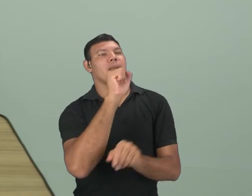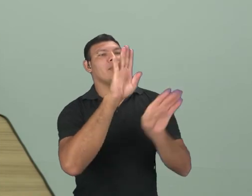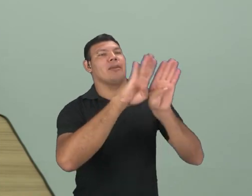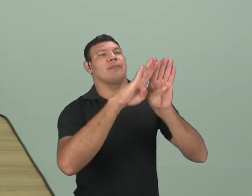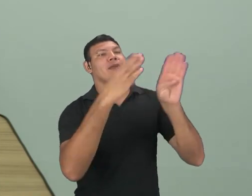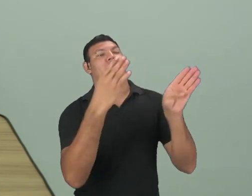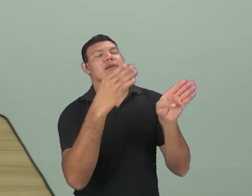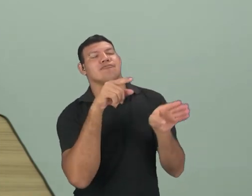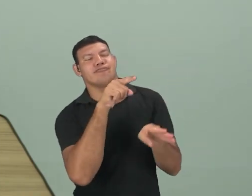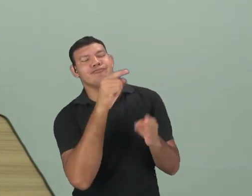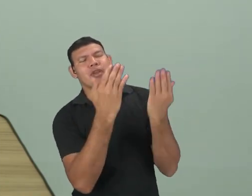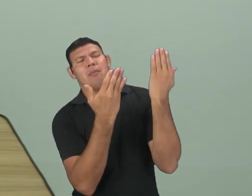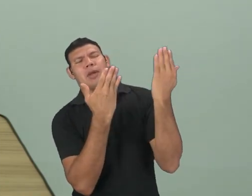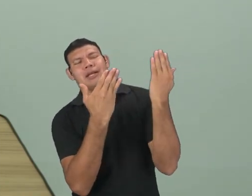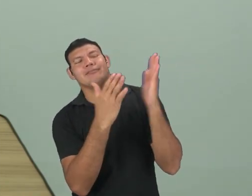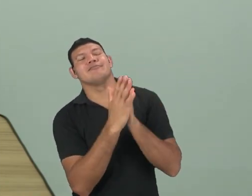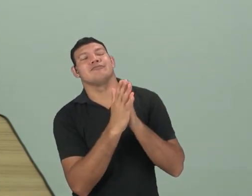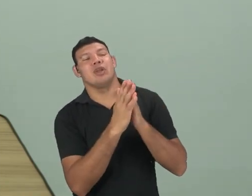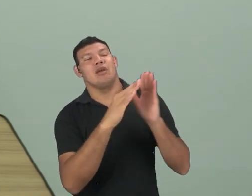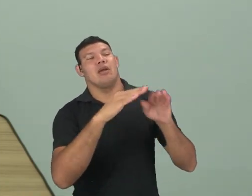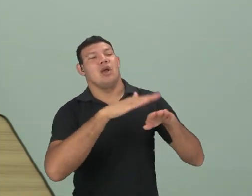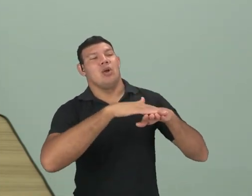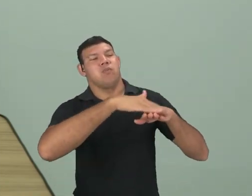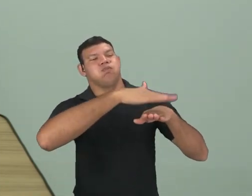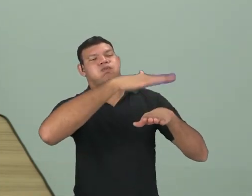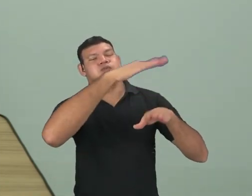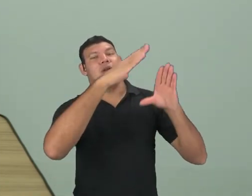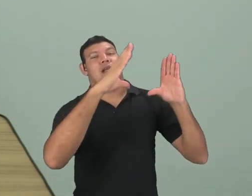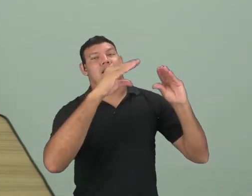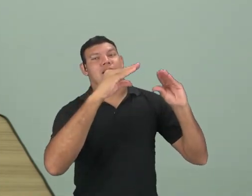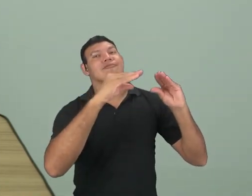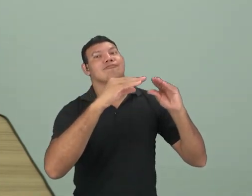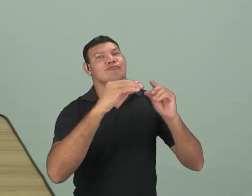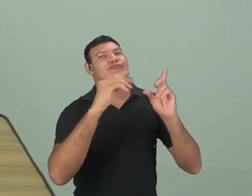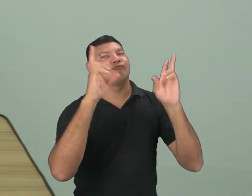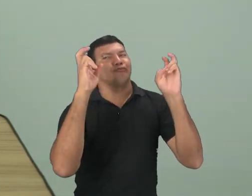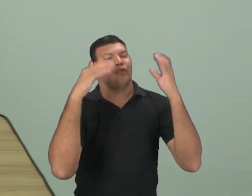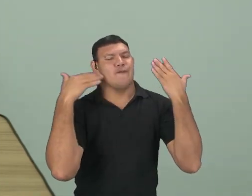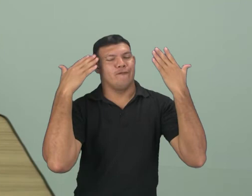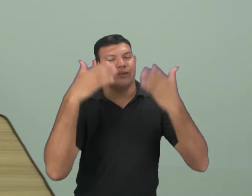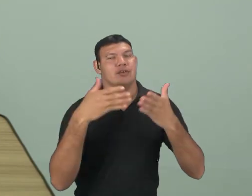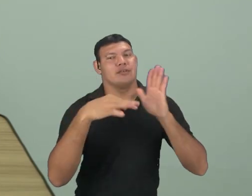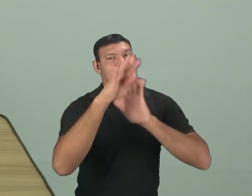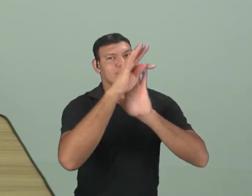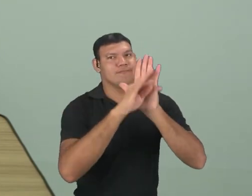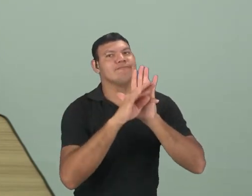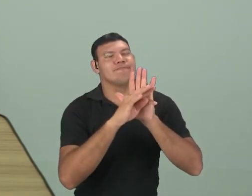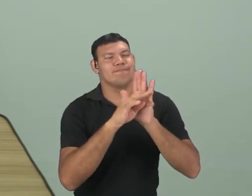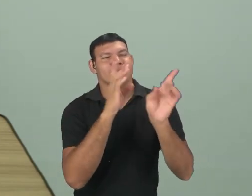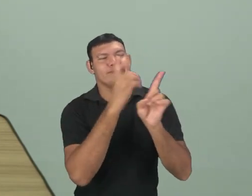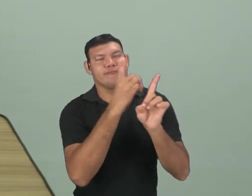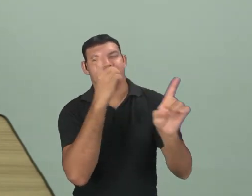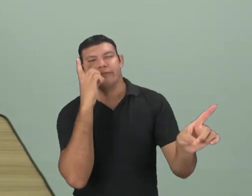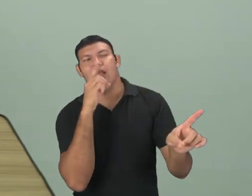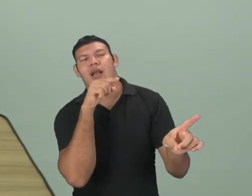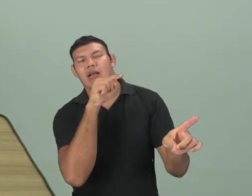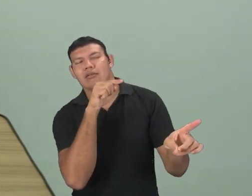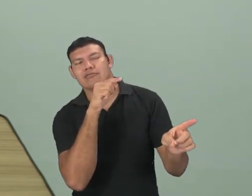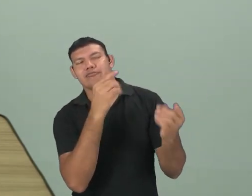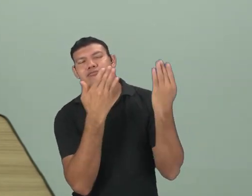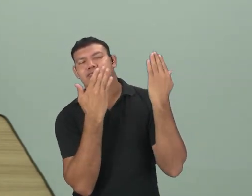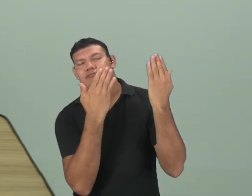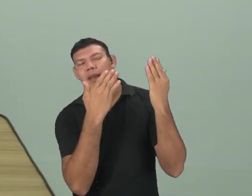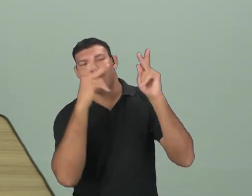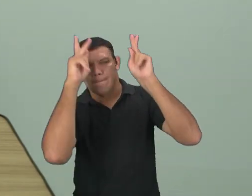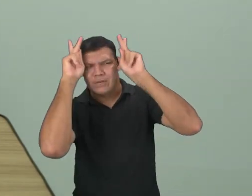descobrir que ela é de verdade, colocaram uma ervilha, que é realmente o assunto principal do texto, descobrir se a moça era princesa de verdade,